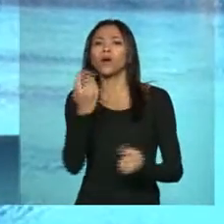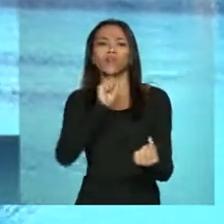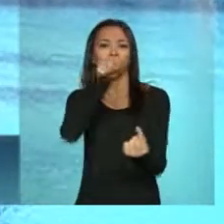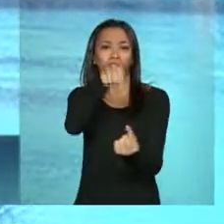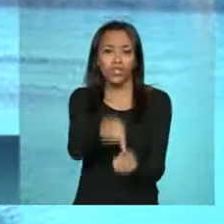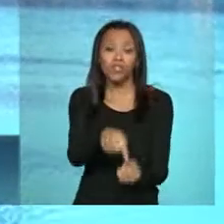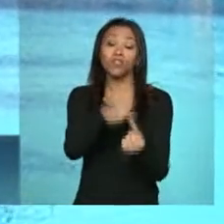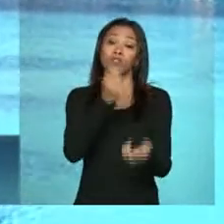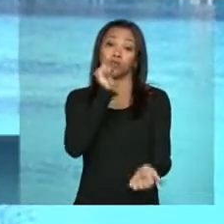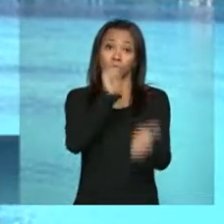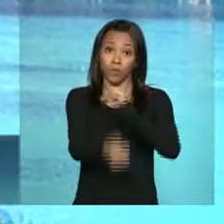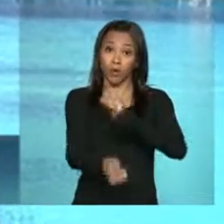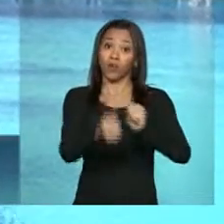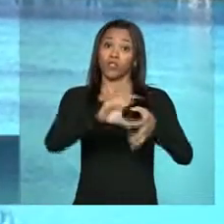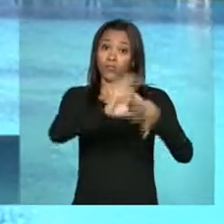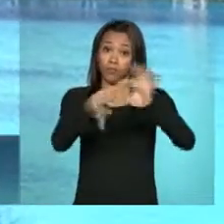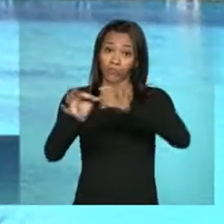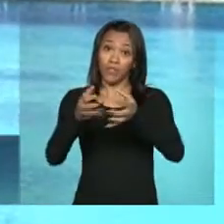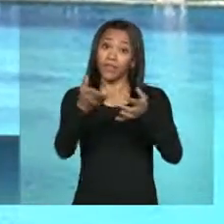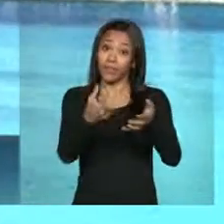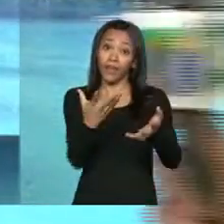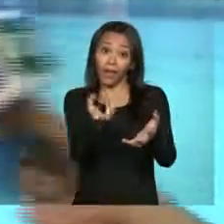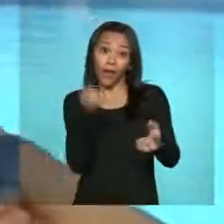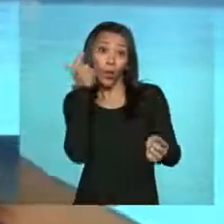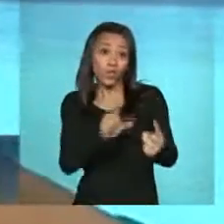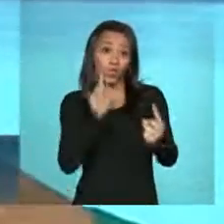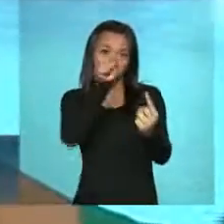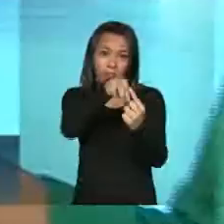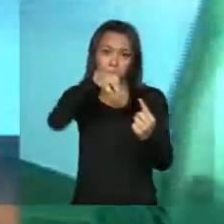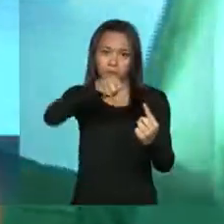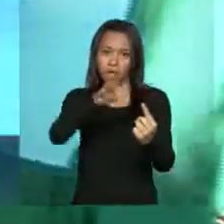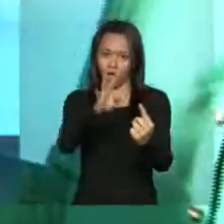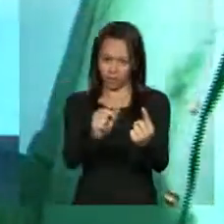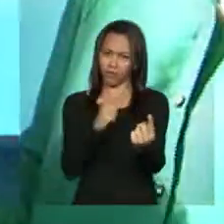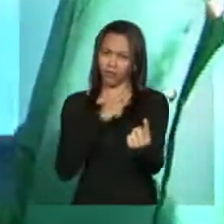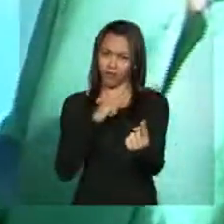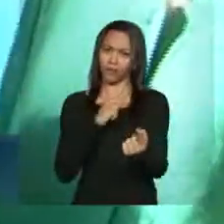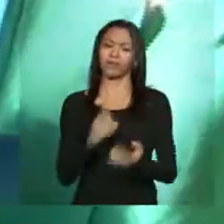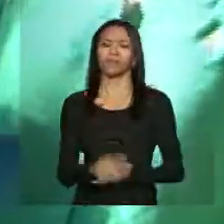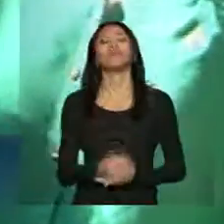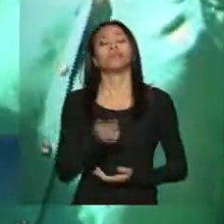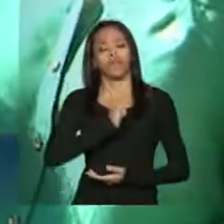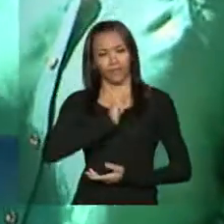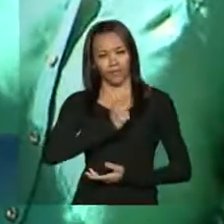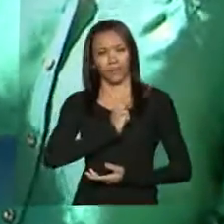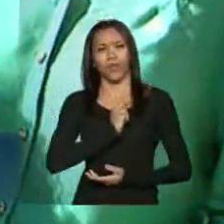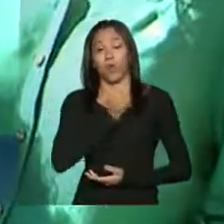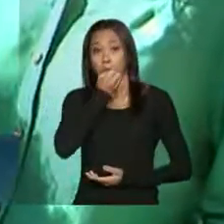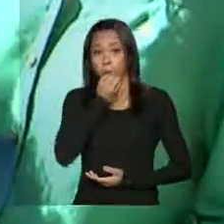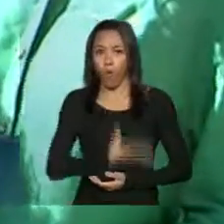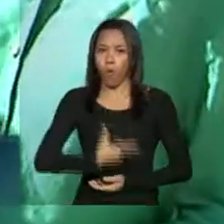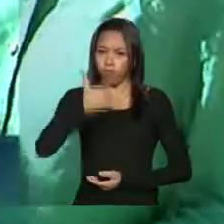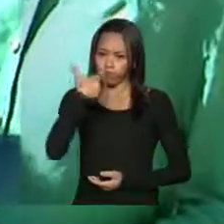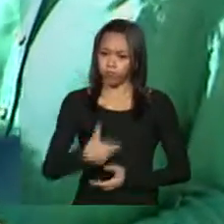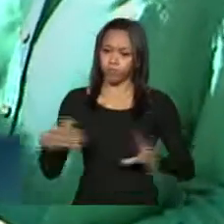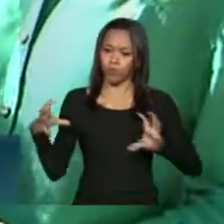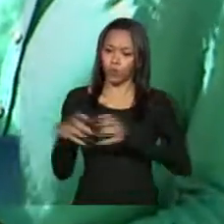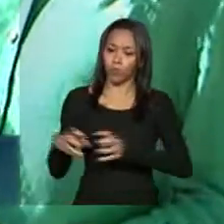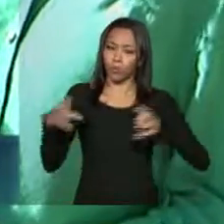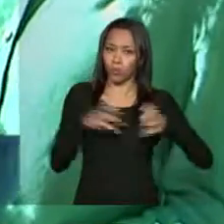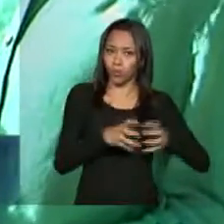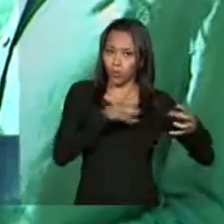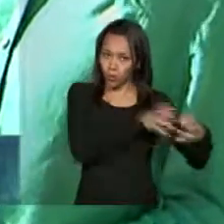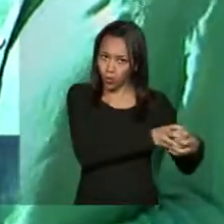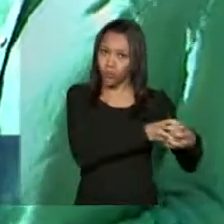pan-americanos tem alguma meta que a delegação que atinge 100 com certeza acho que a primeira é ter um bom resultado por equipes não é fazer